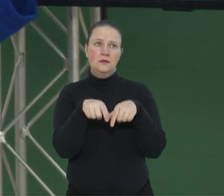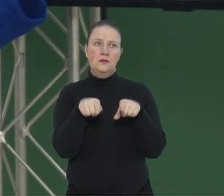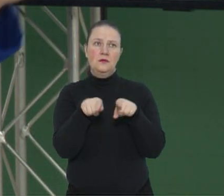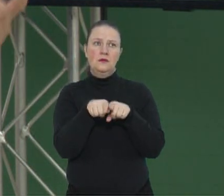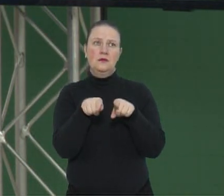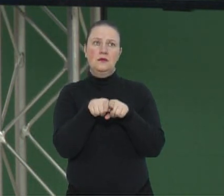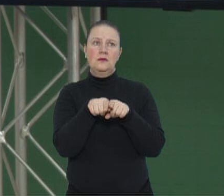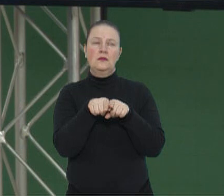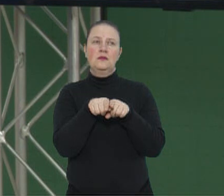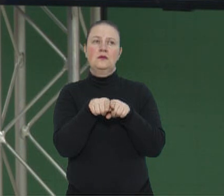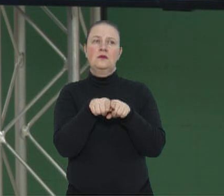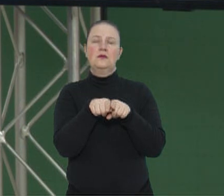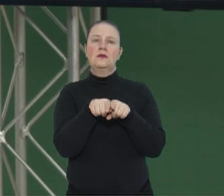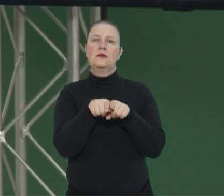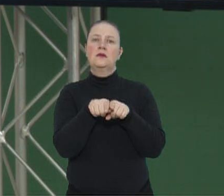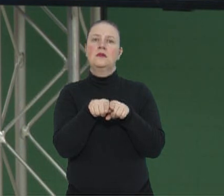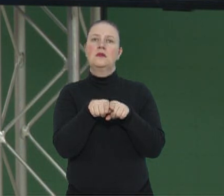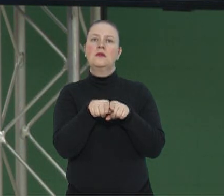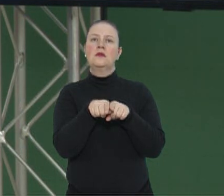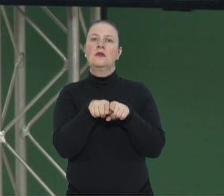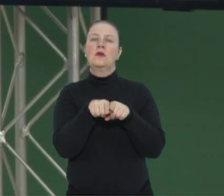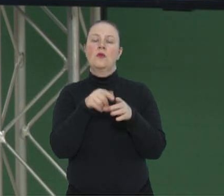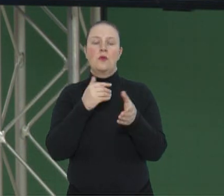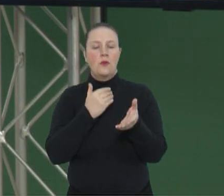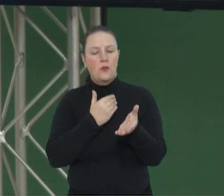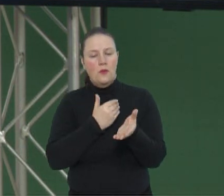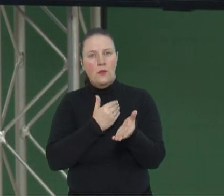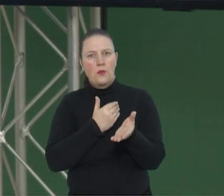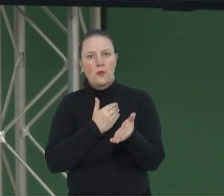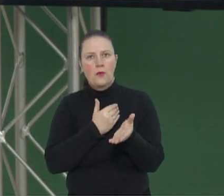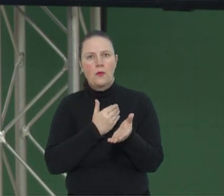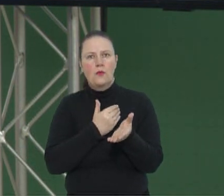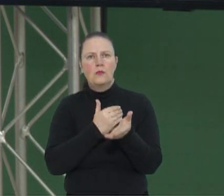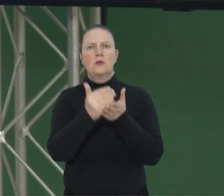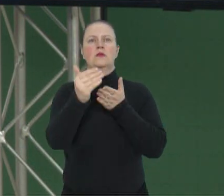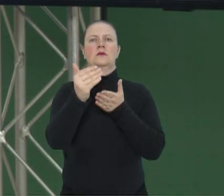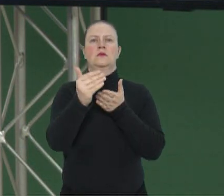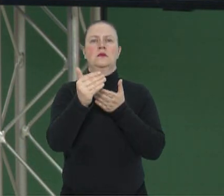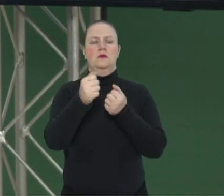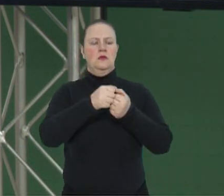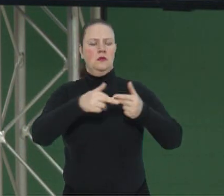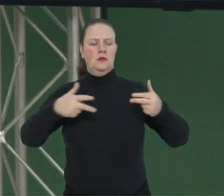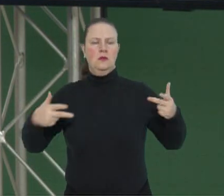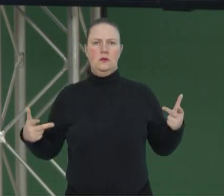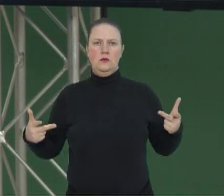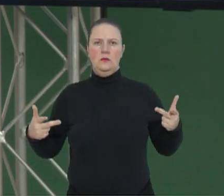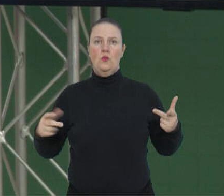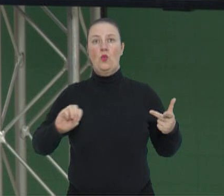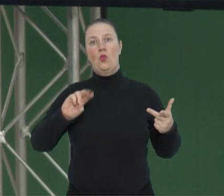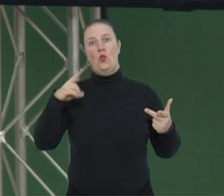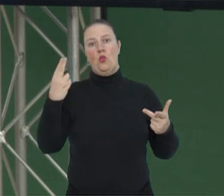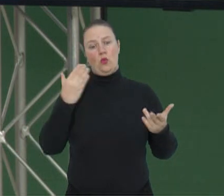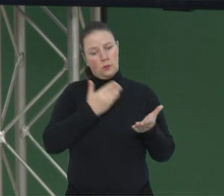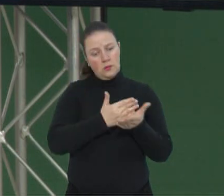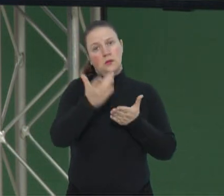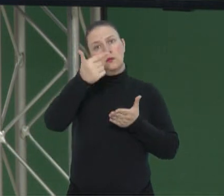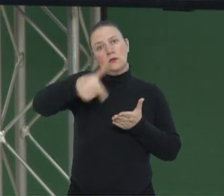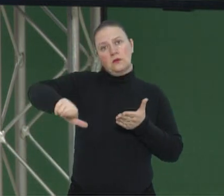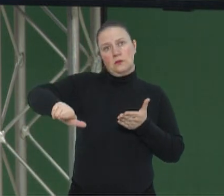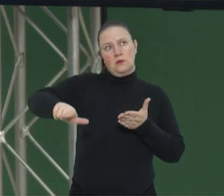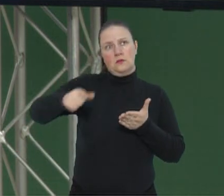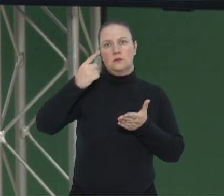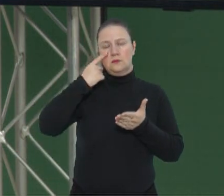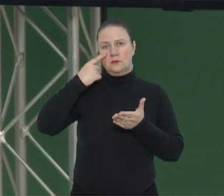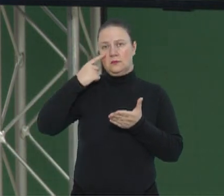Es desear empezar, ou seja, começar, né? Começar algo ou recomeçar, quem sabe. Vou deixar